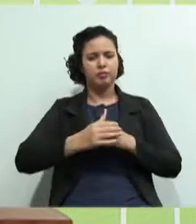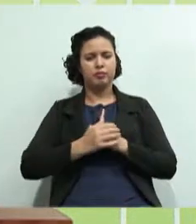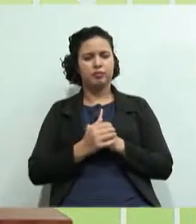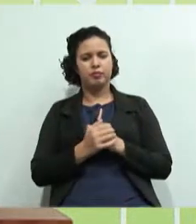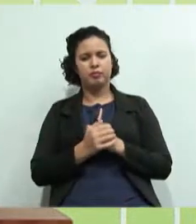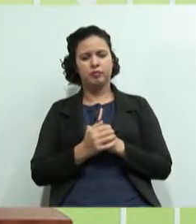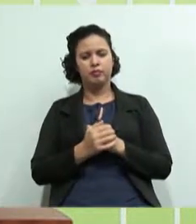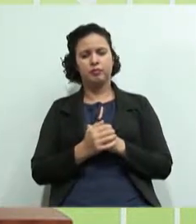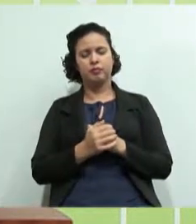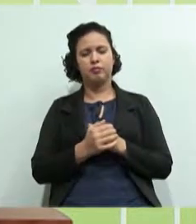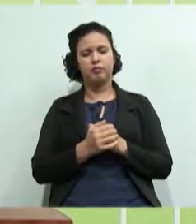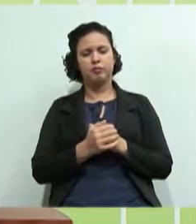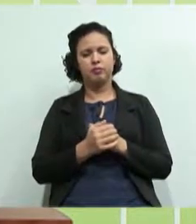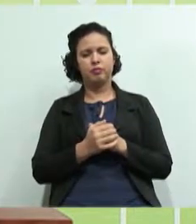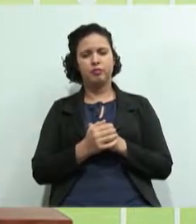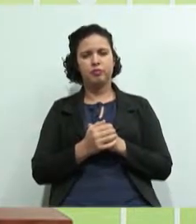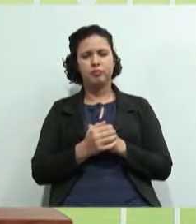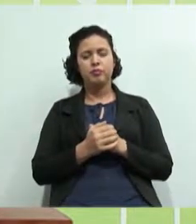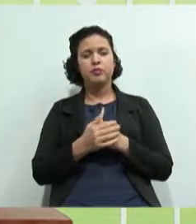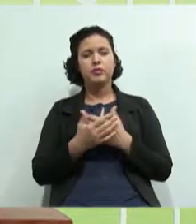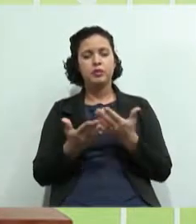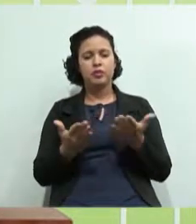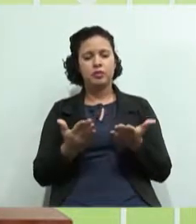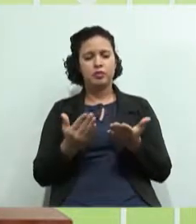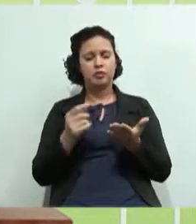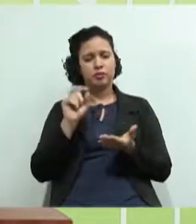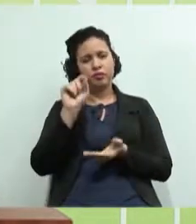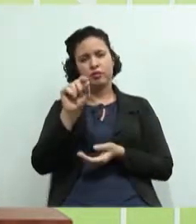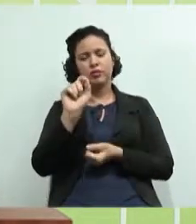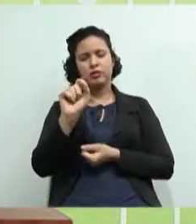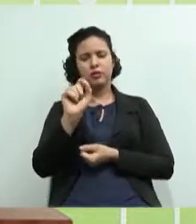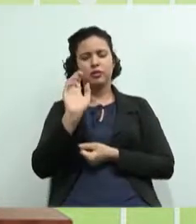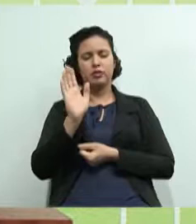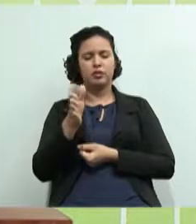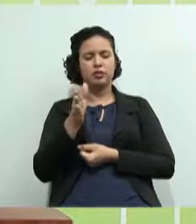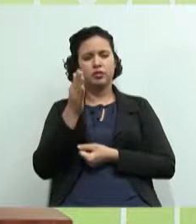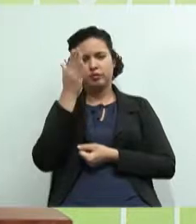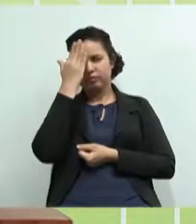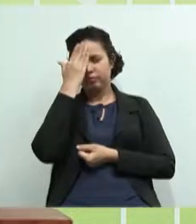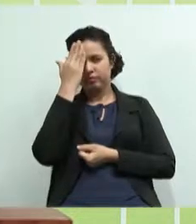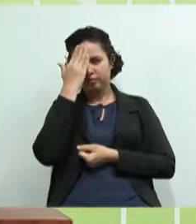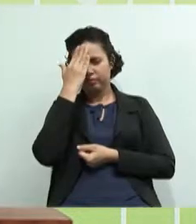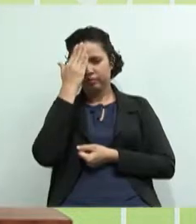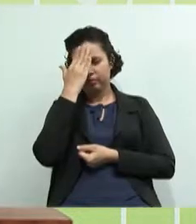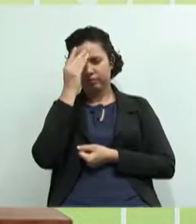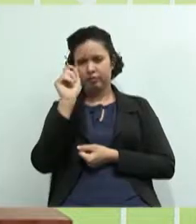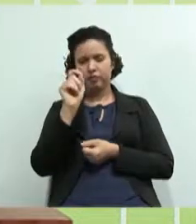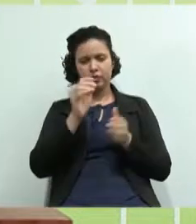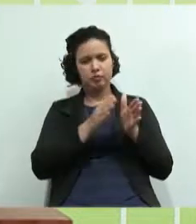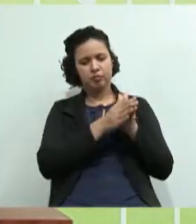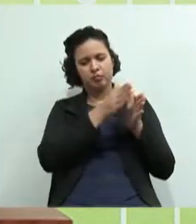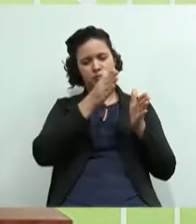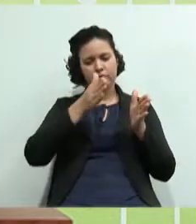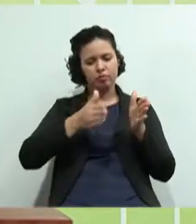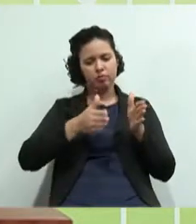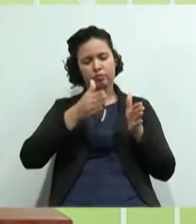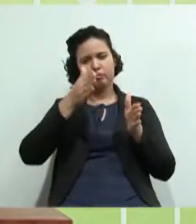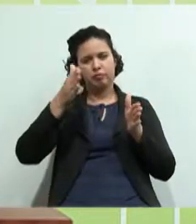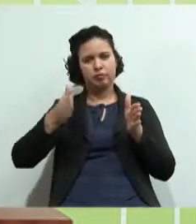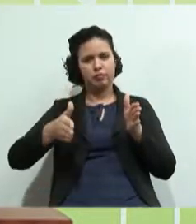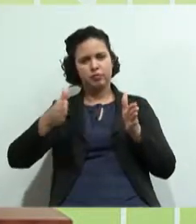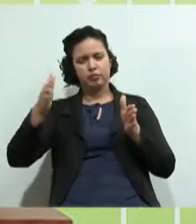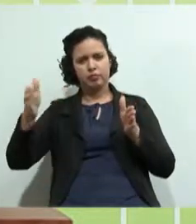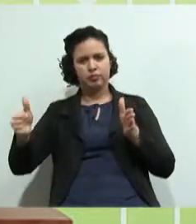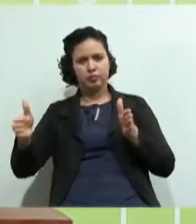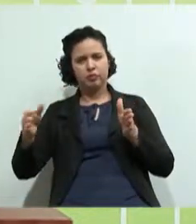situação. Opa! De repente, você com certeza já deve ter ouvido falar em sazonalidade, em período sazonal. Principalmente você que